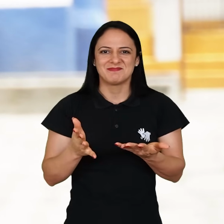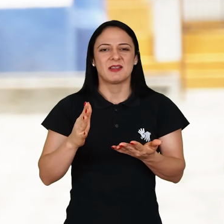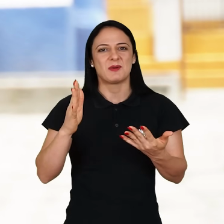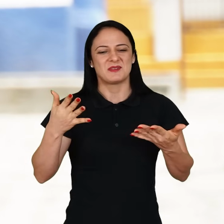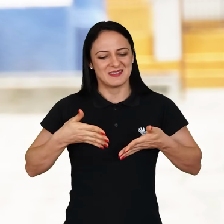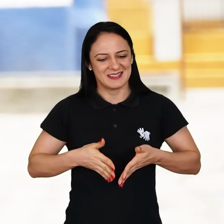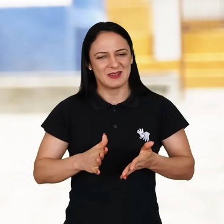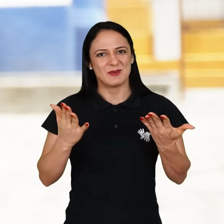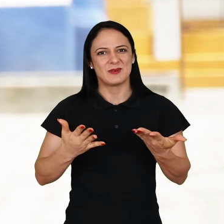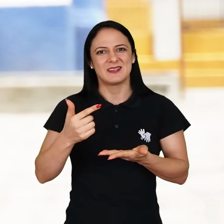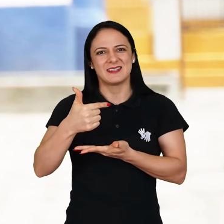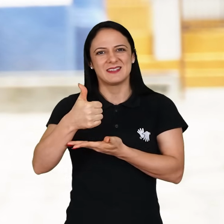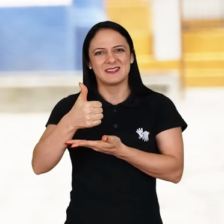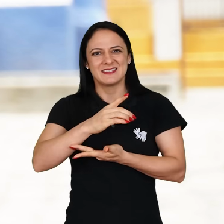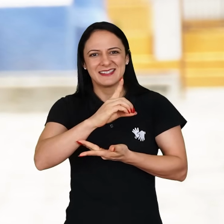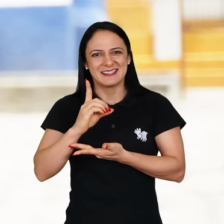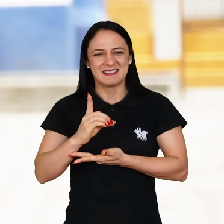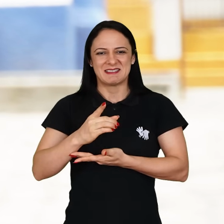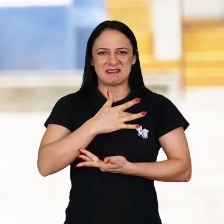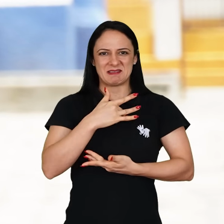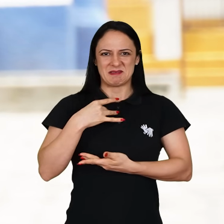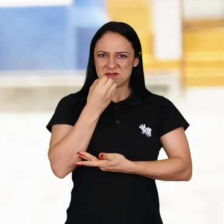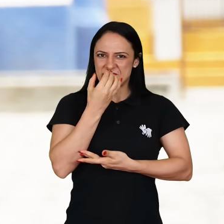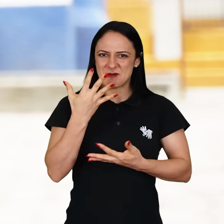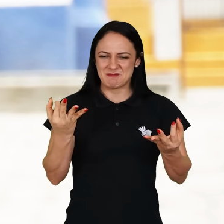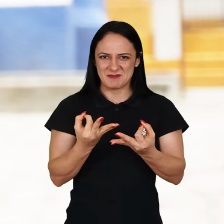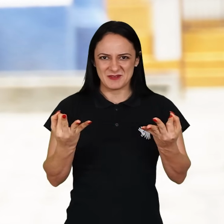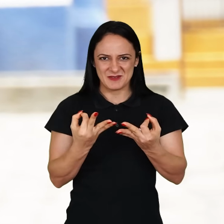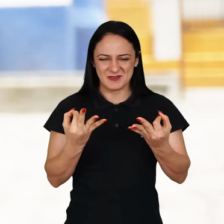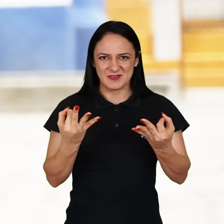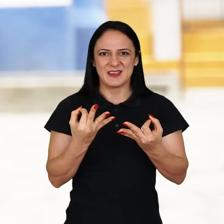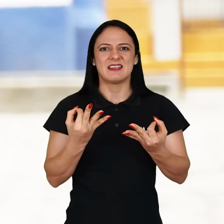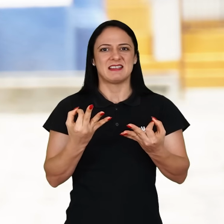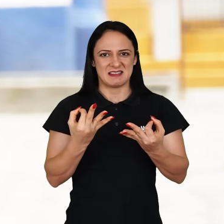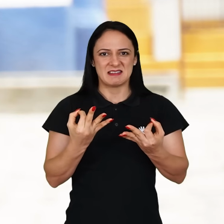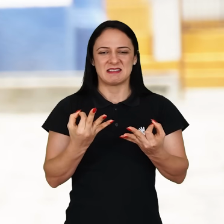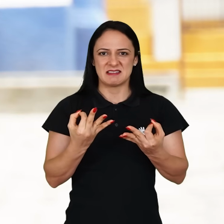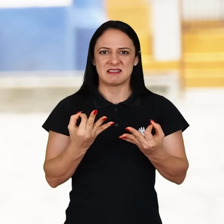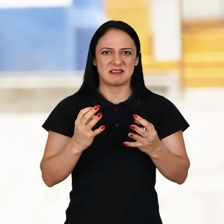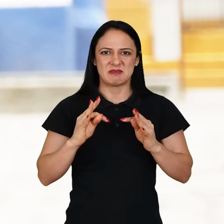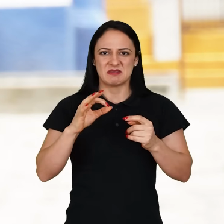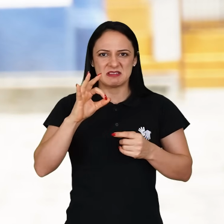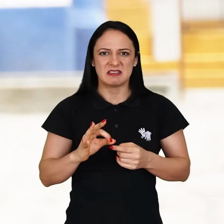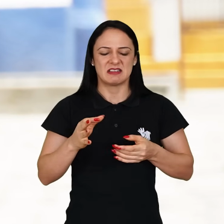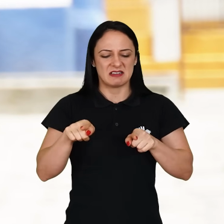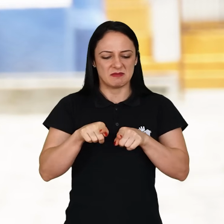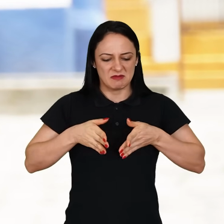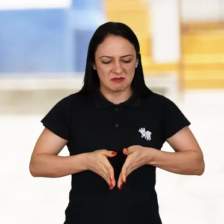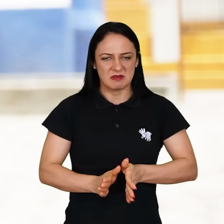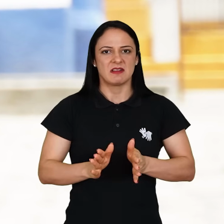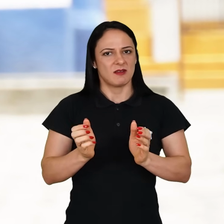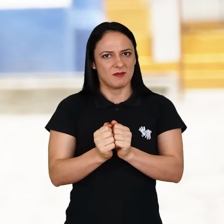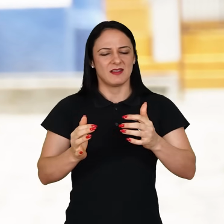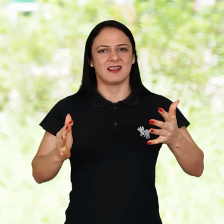com 21 dias hoje, saudável, graças a Deus, tudo perfeito, tudo correu bem no parto também.